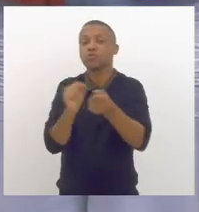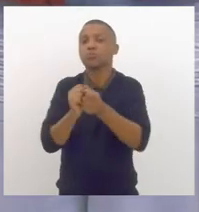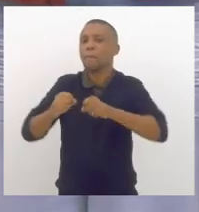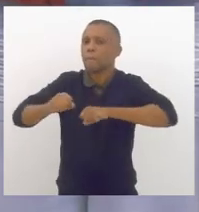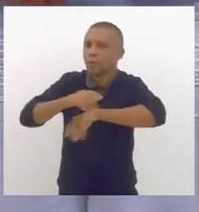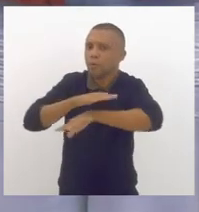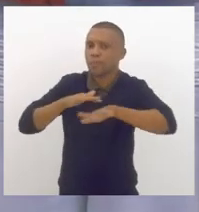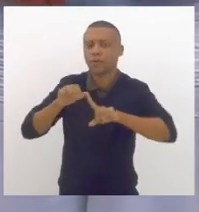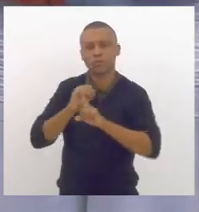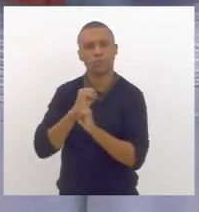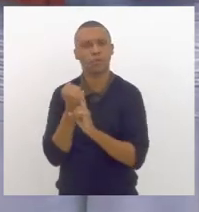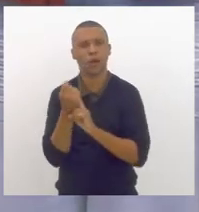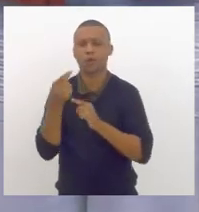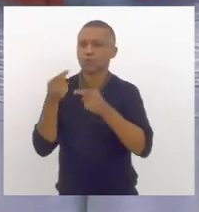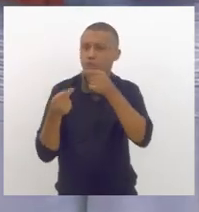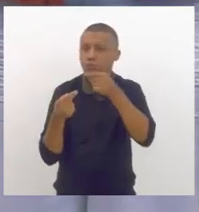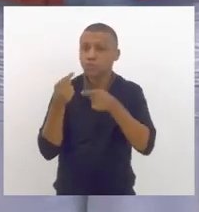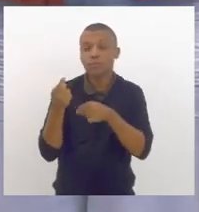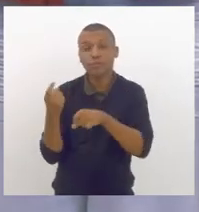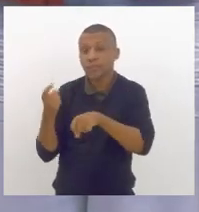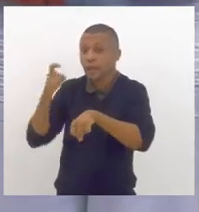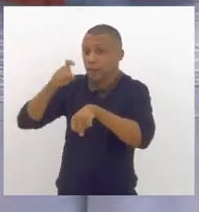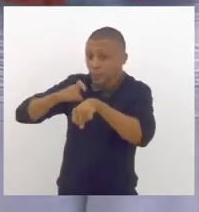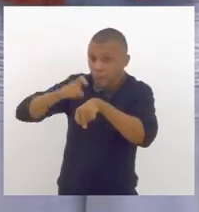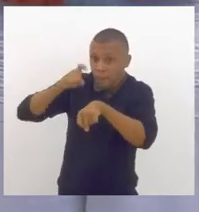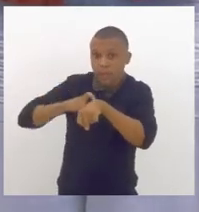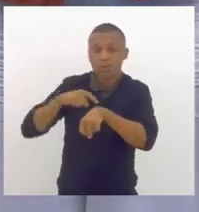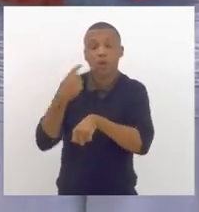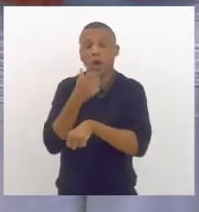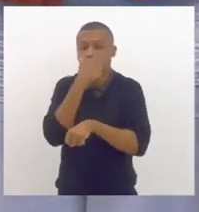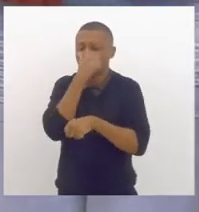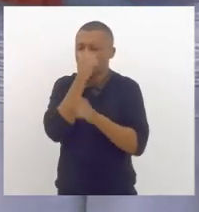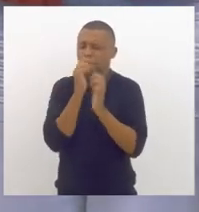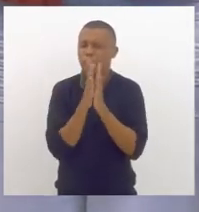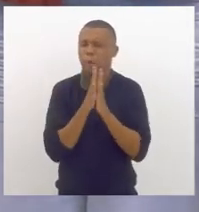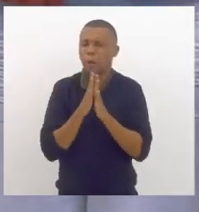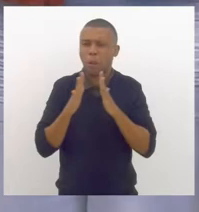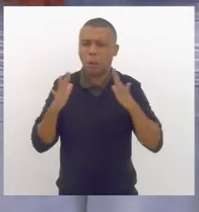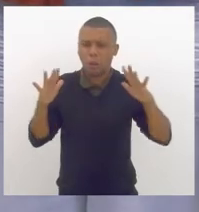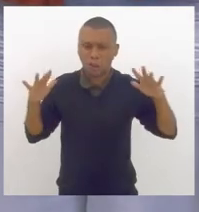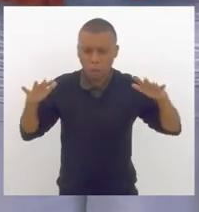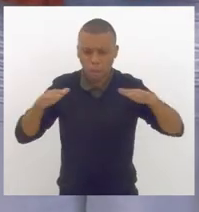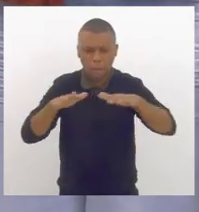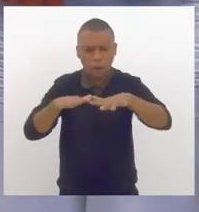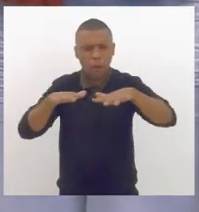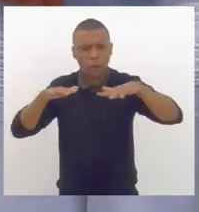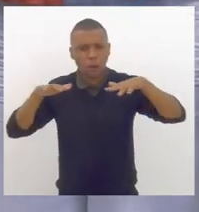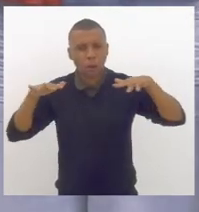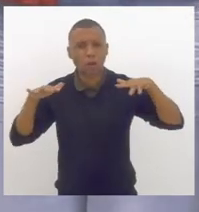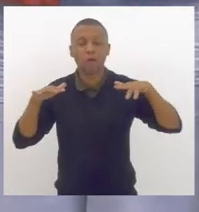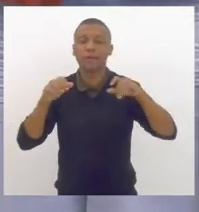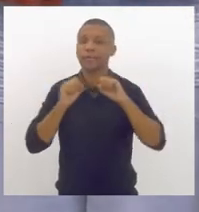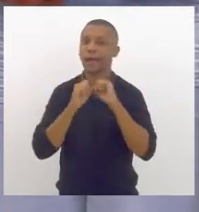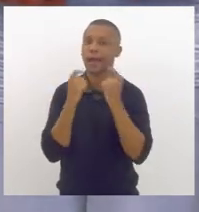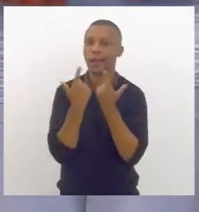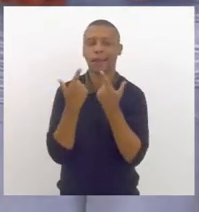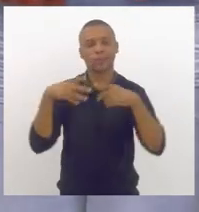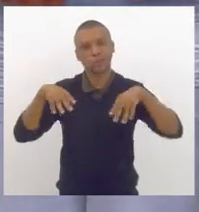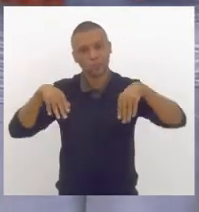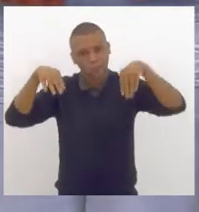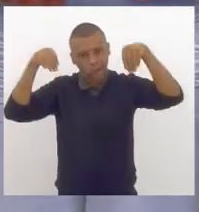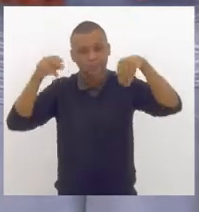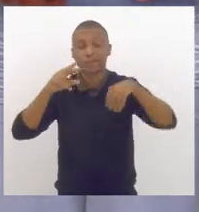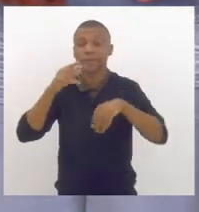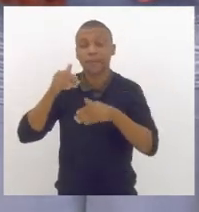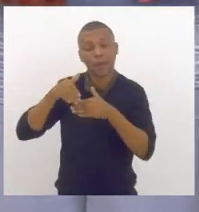digna, discutimos naquele momento, enchemos o plenário da Assembleia Legislativa no antigo prédio, que vai virar